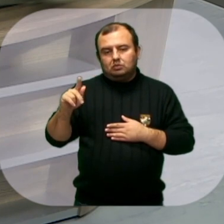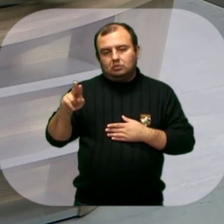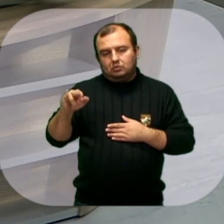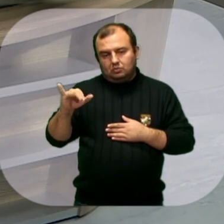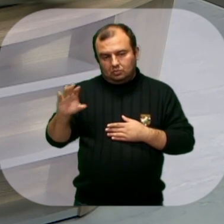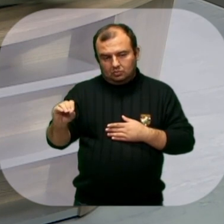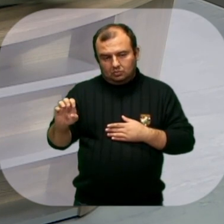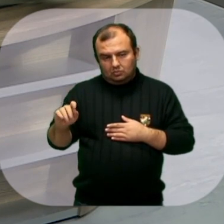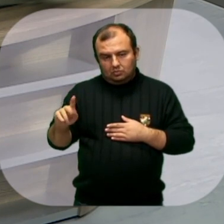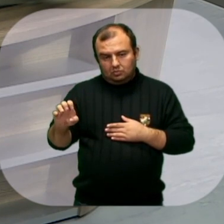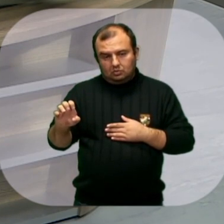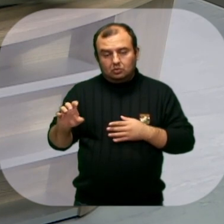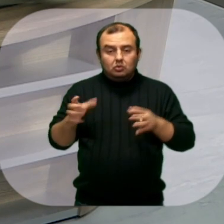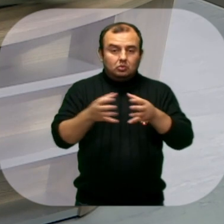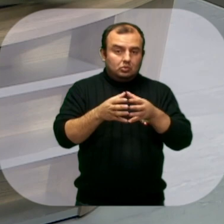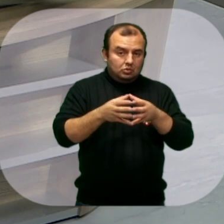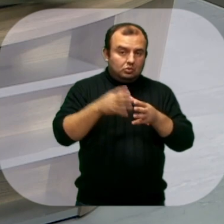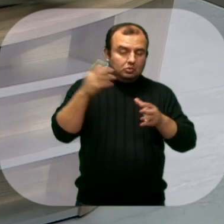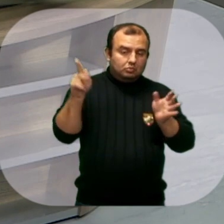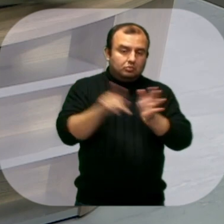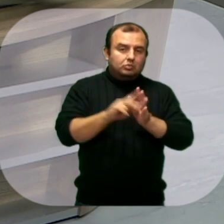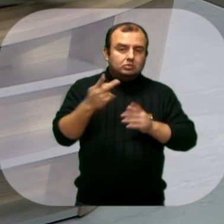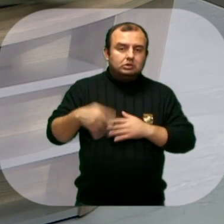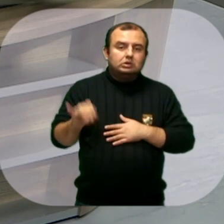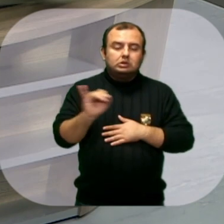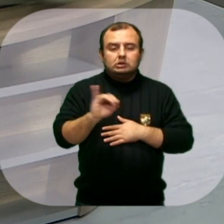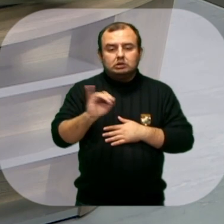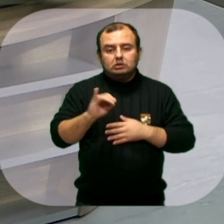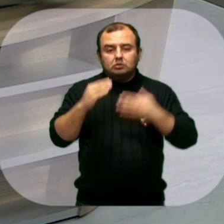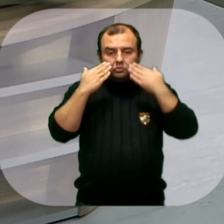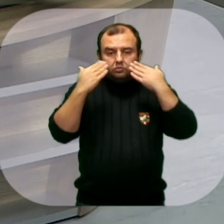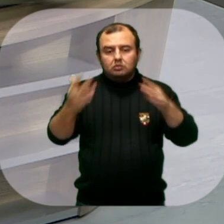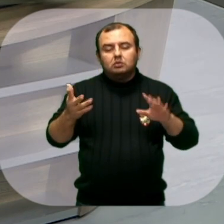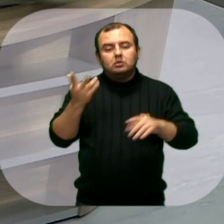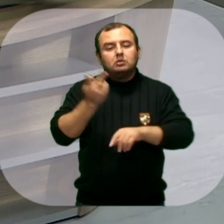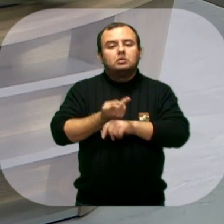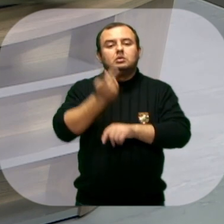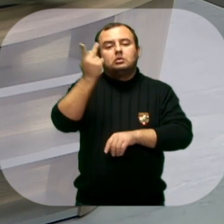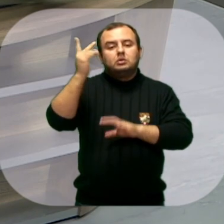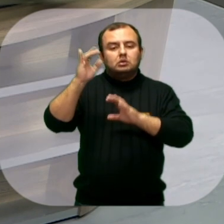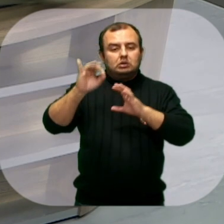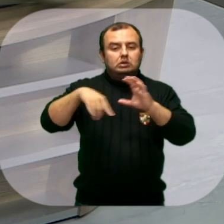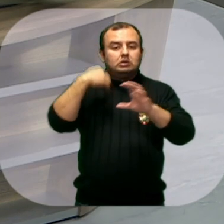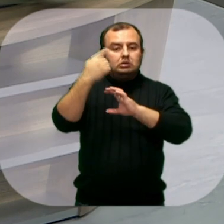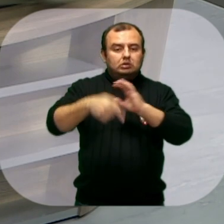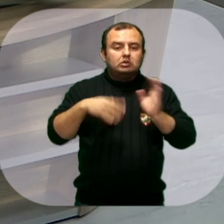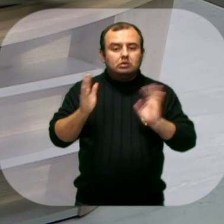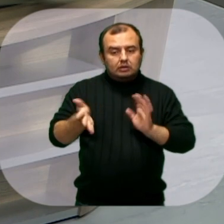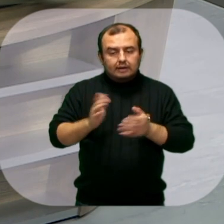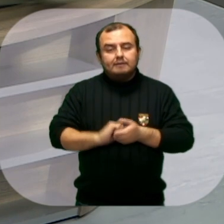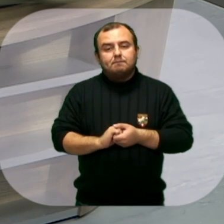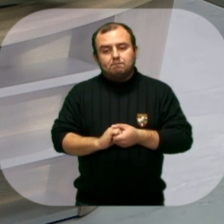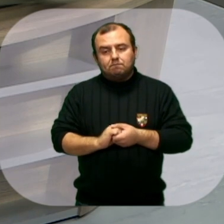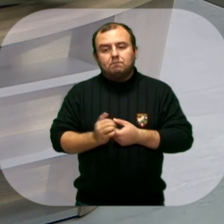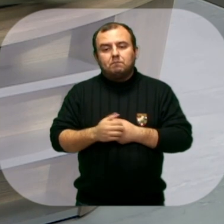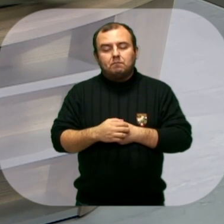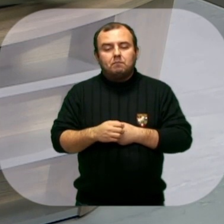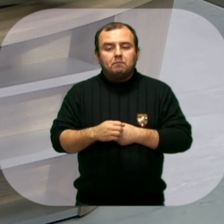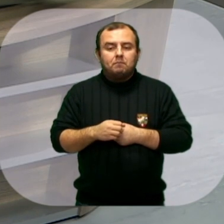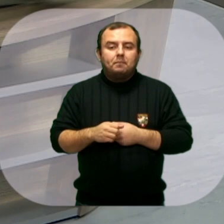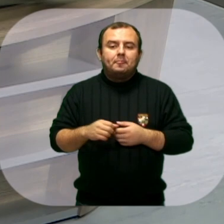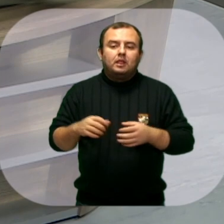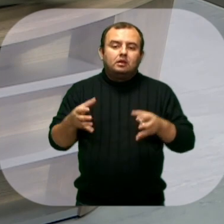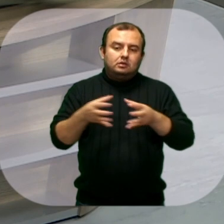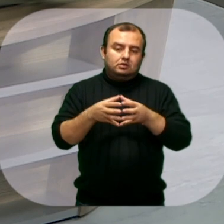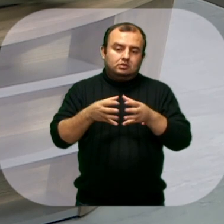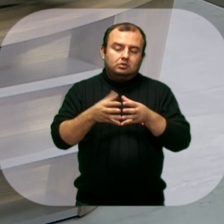uma companhia aqui de Itajaí fazendo um espetáculo desse que já foi premiado internacionalmente, isso aí. Olha só, a